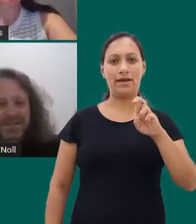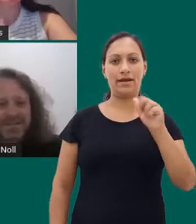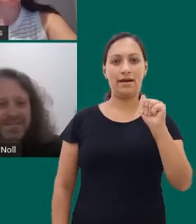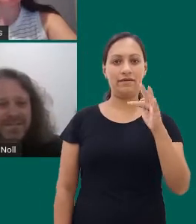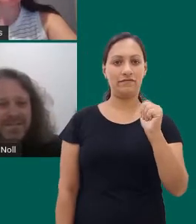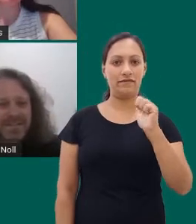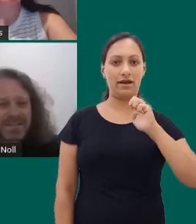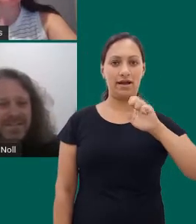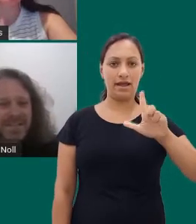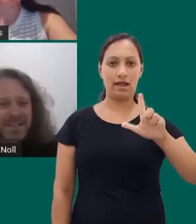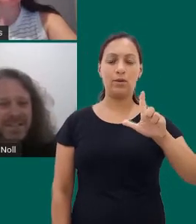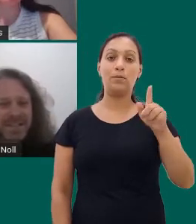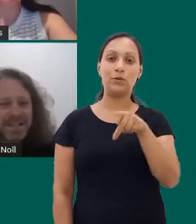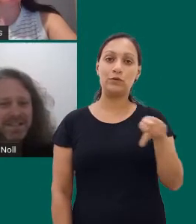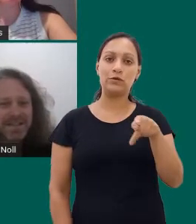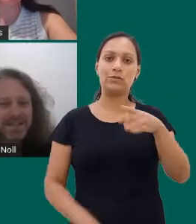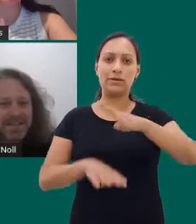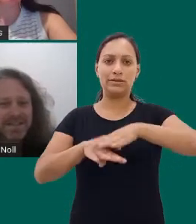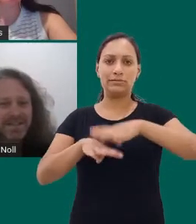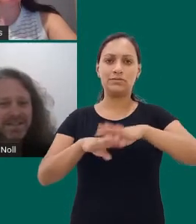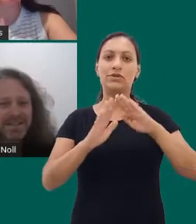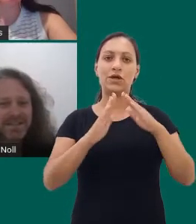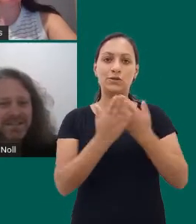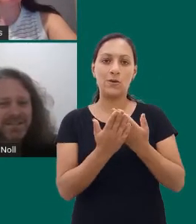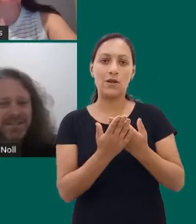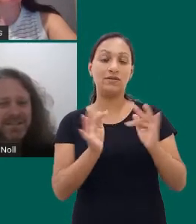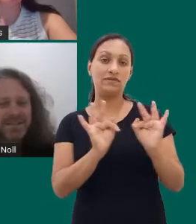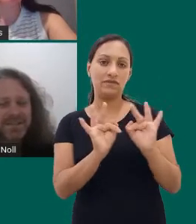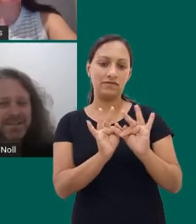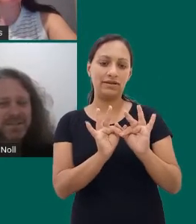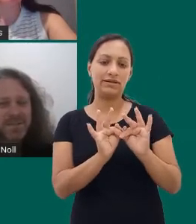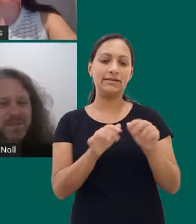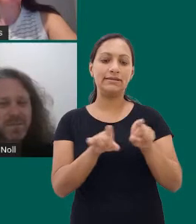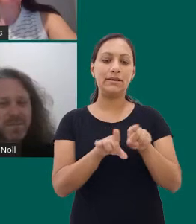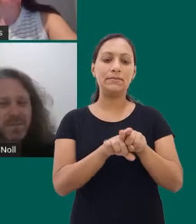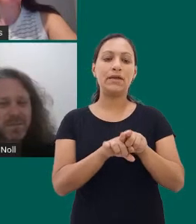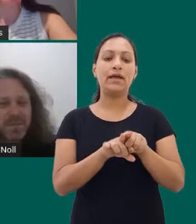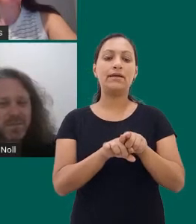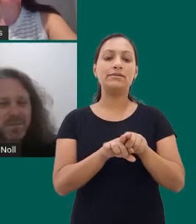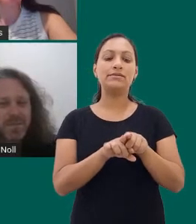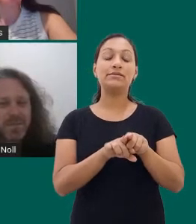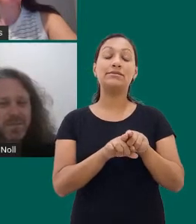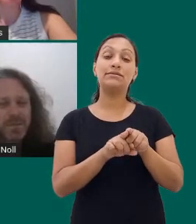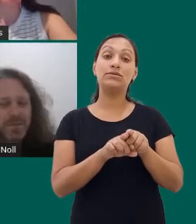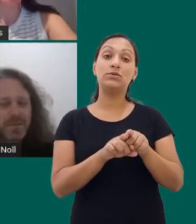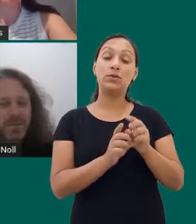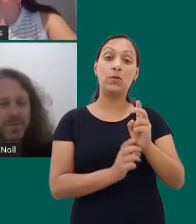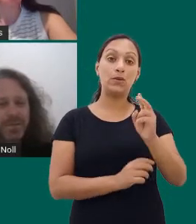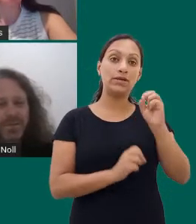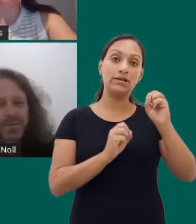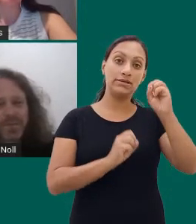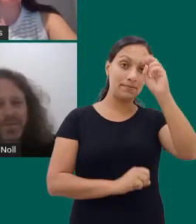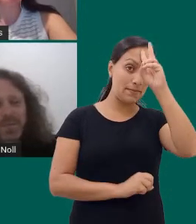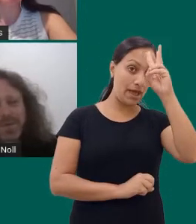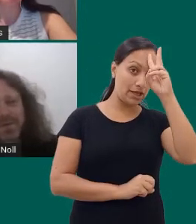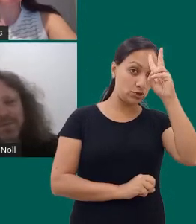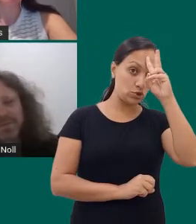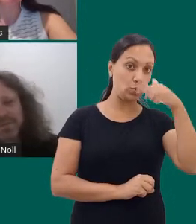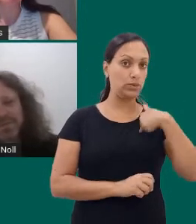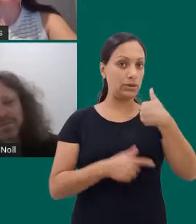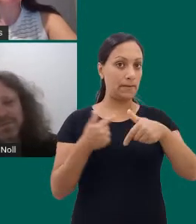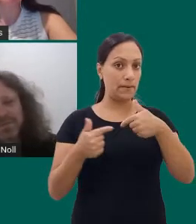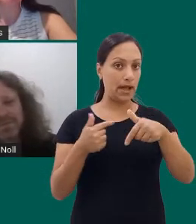sou professor de matemática da Escola de Aplicação, professor titular de matemática no ensino médio, mas também